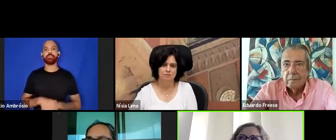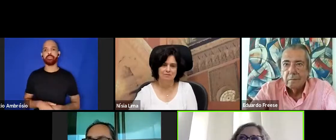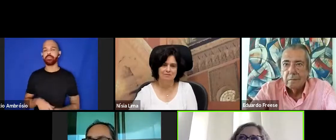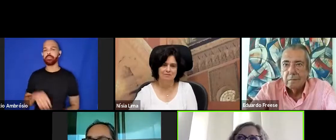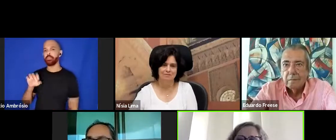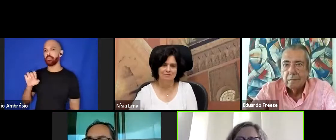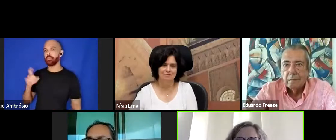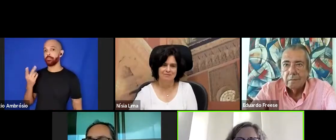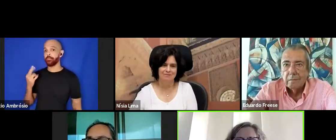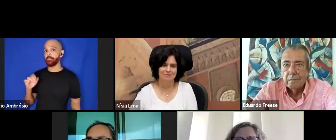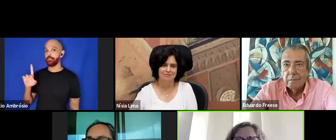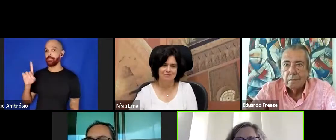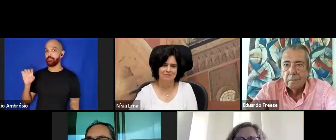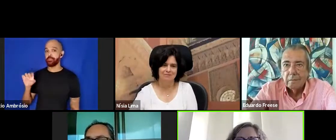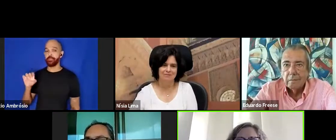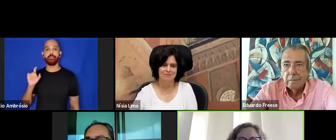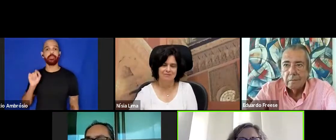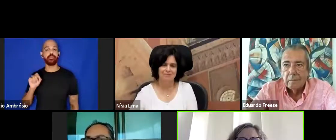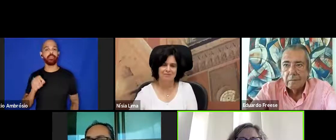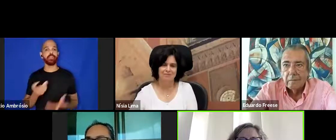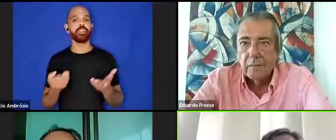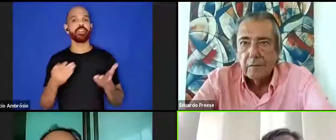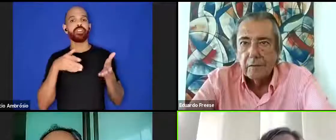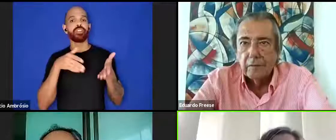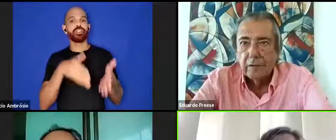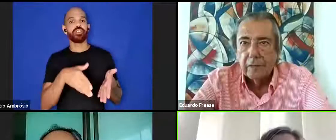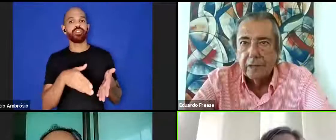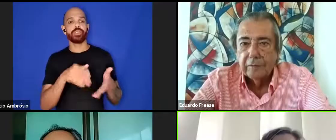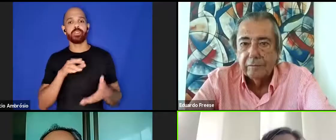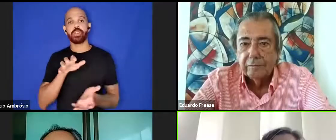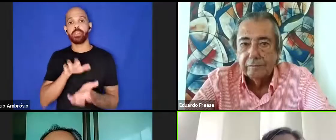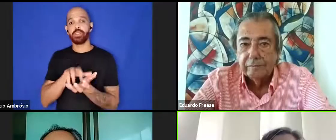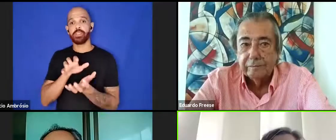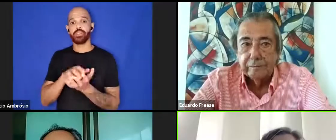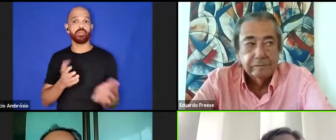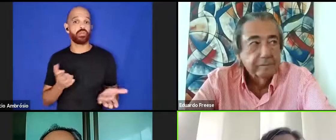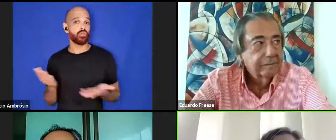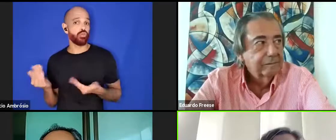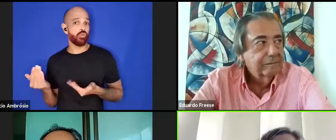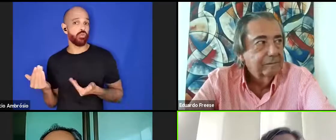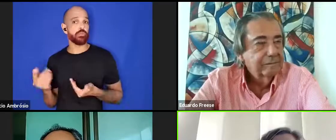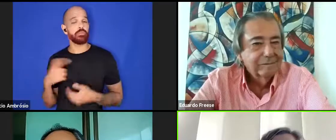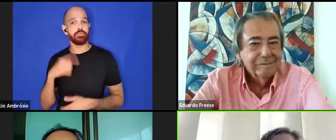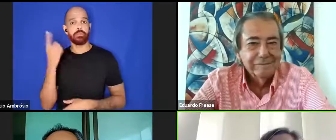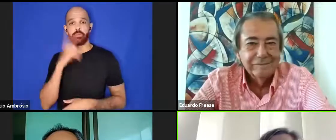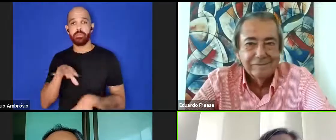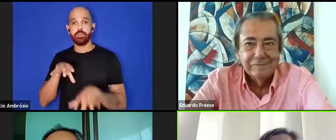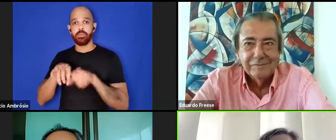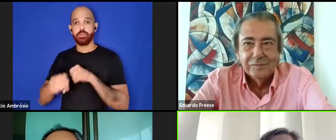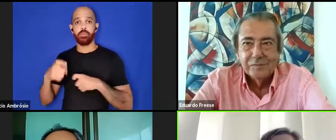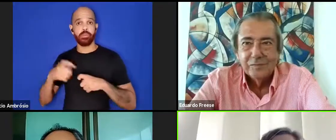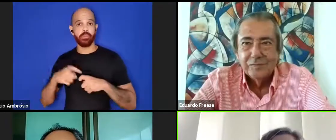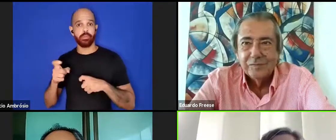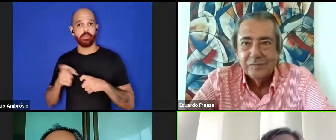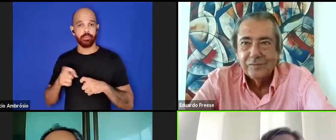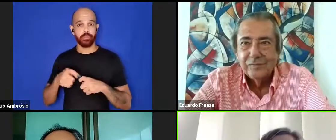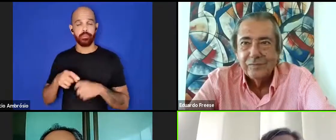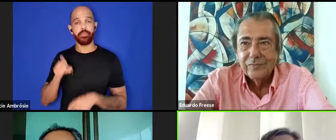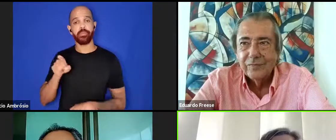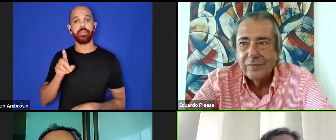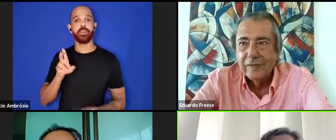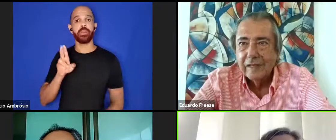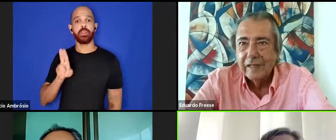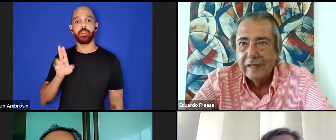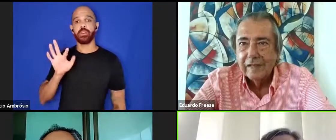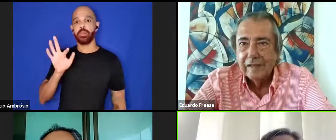que chega em Recife ainda muito jovem e torna-se médico pela Universidade Federal de Pernambuco, ele já inicia